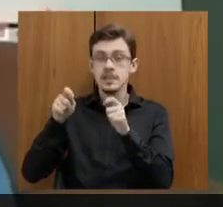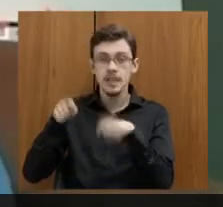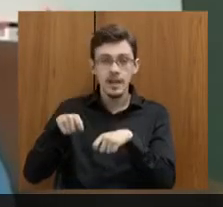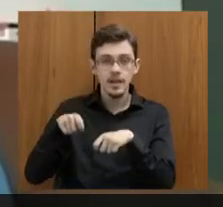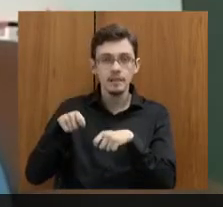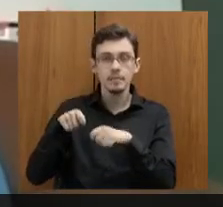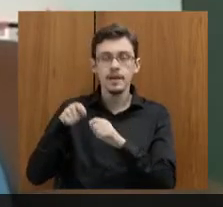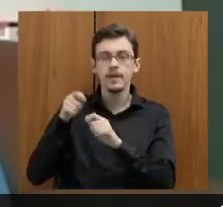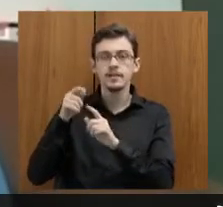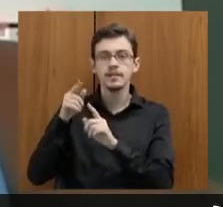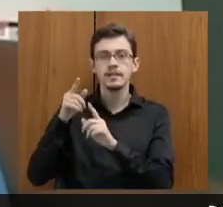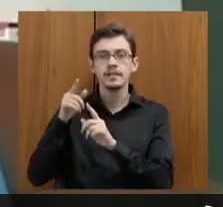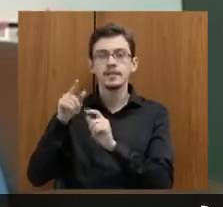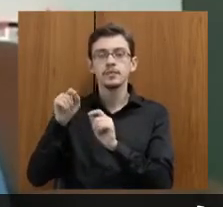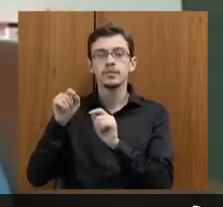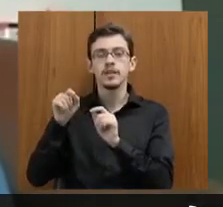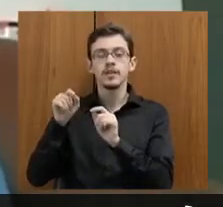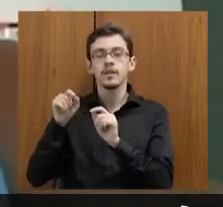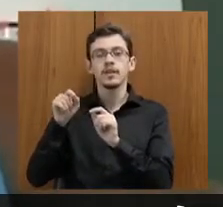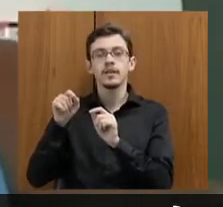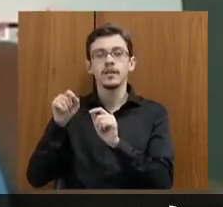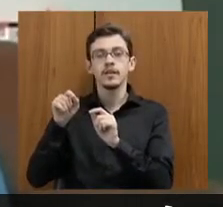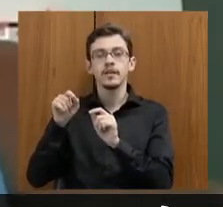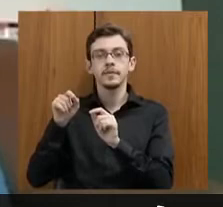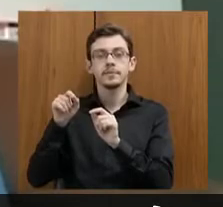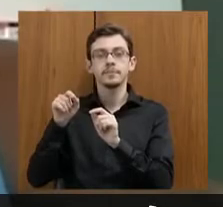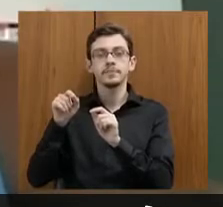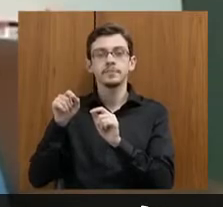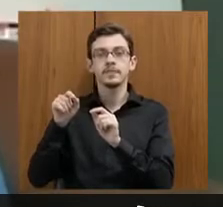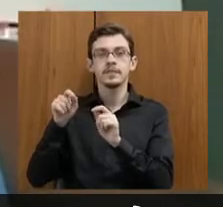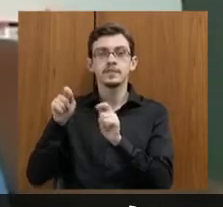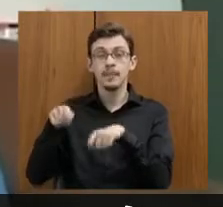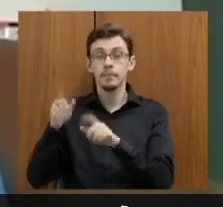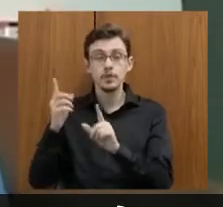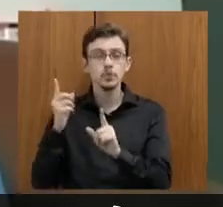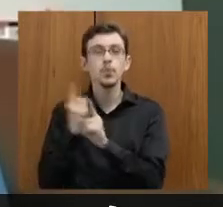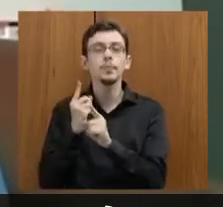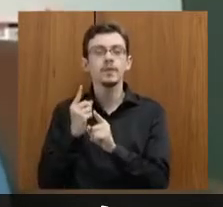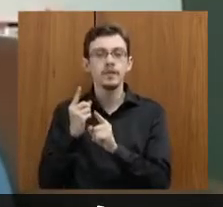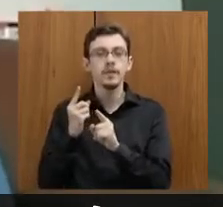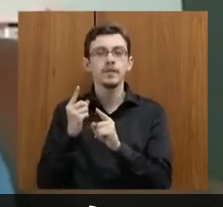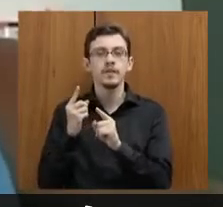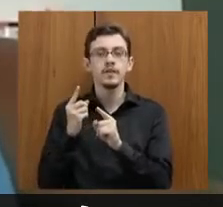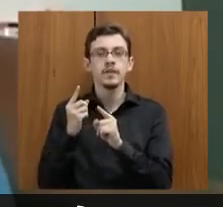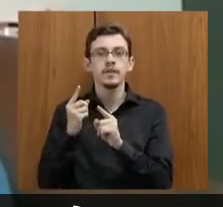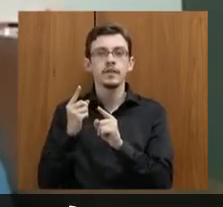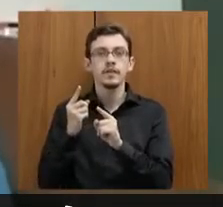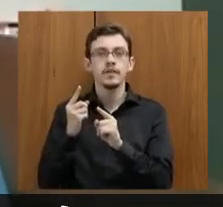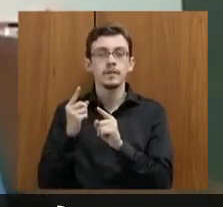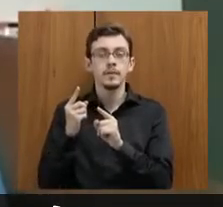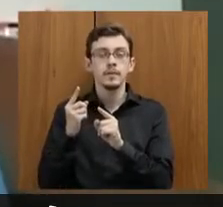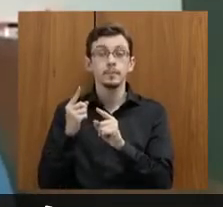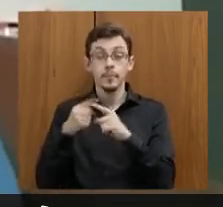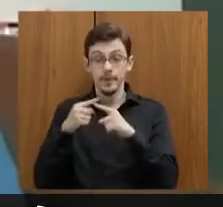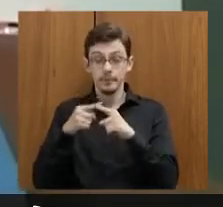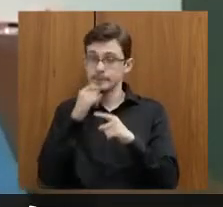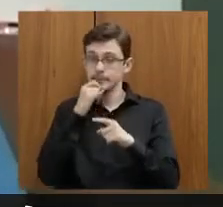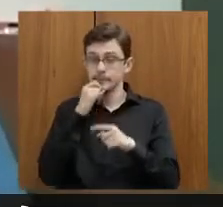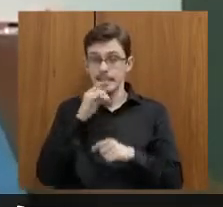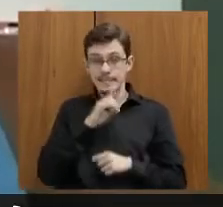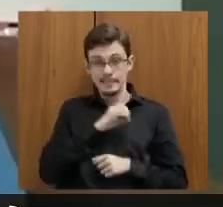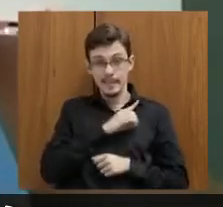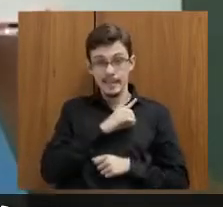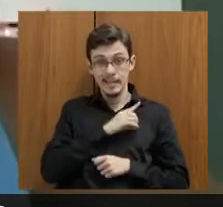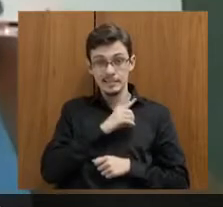instituição e é a delegacia que acaba sendo também um ambiente muito difícil regularmente para pessoas negras no geral